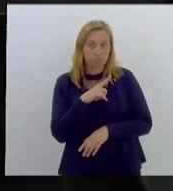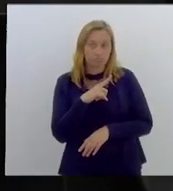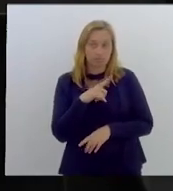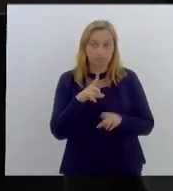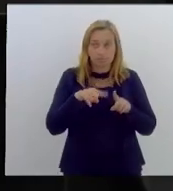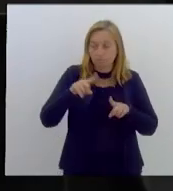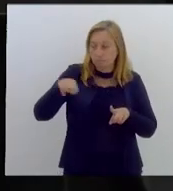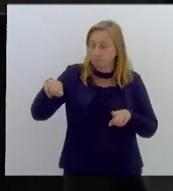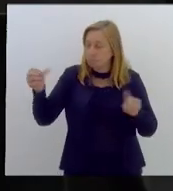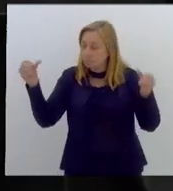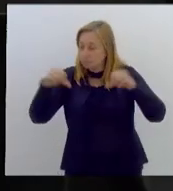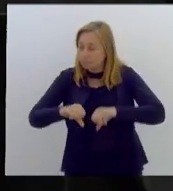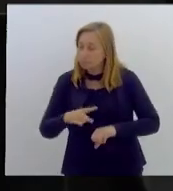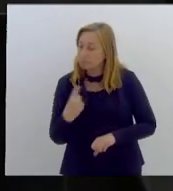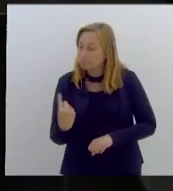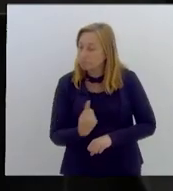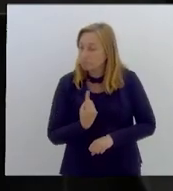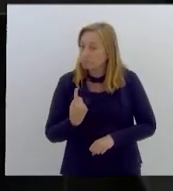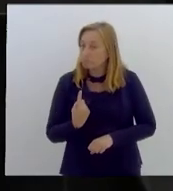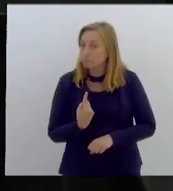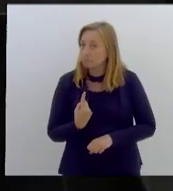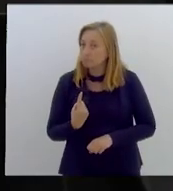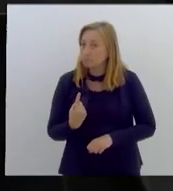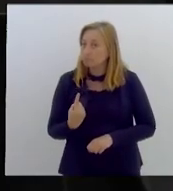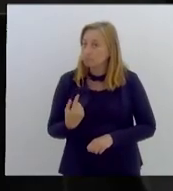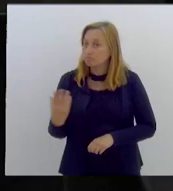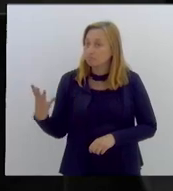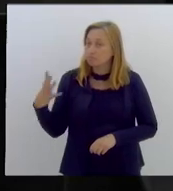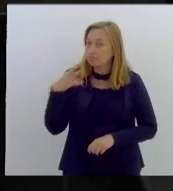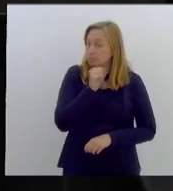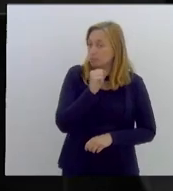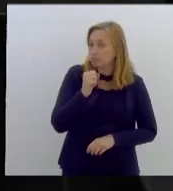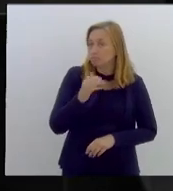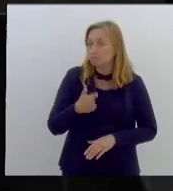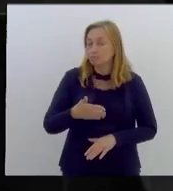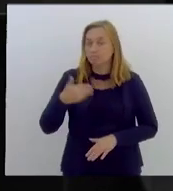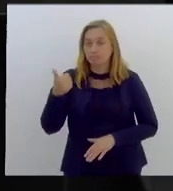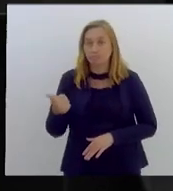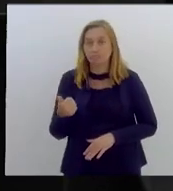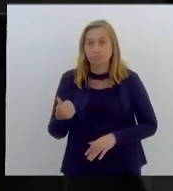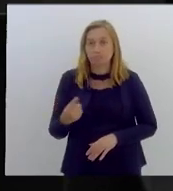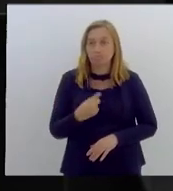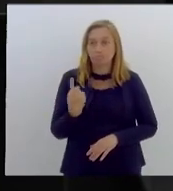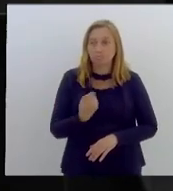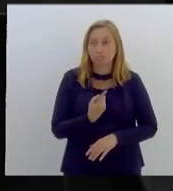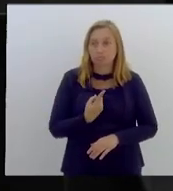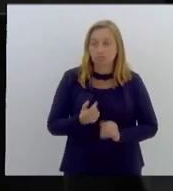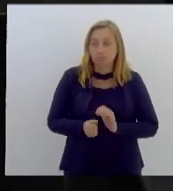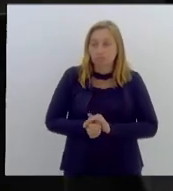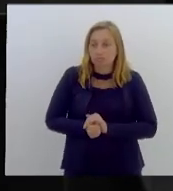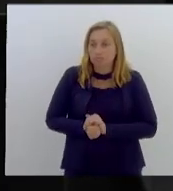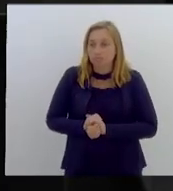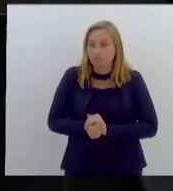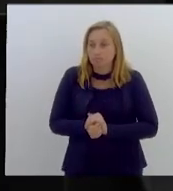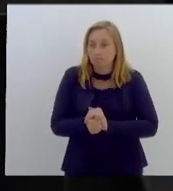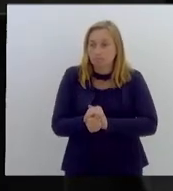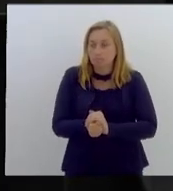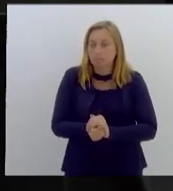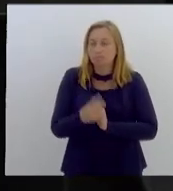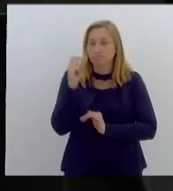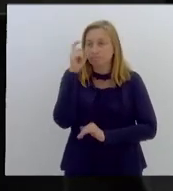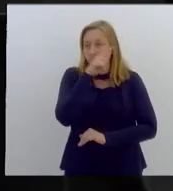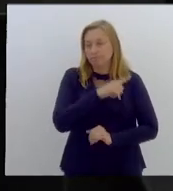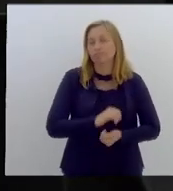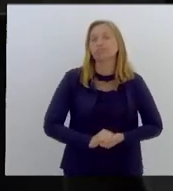estatísticas muito piores que as nossas vão de forma muito mais rápida melhorando, enquanto a gente fica patinando na